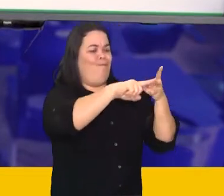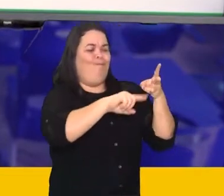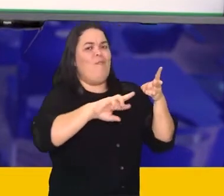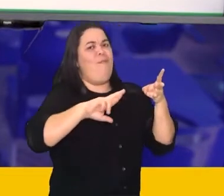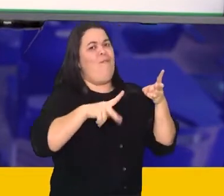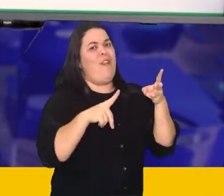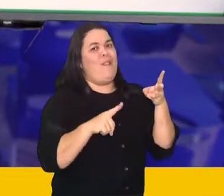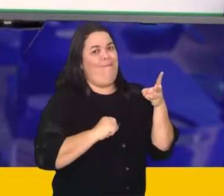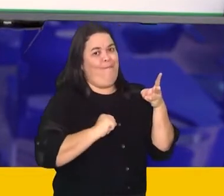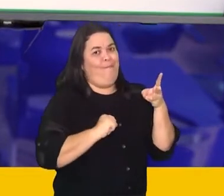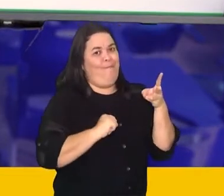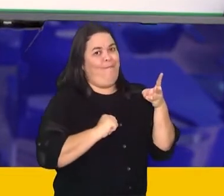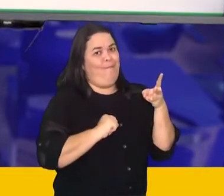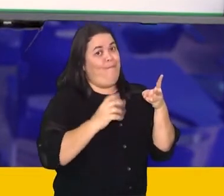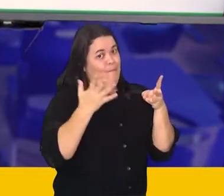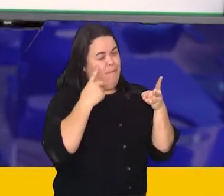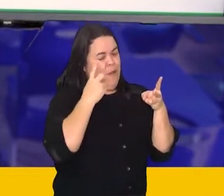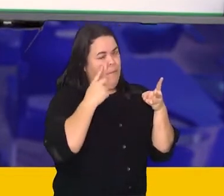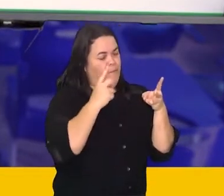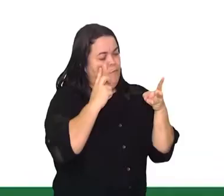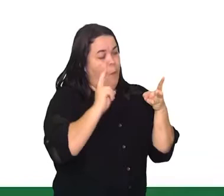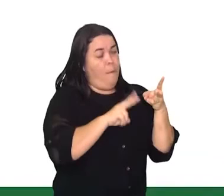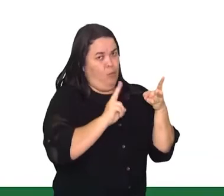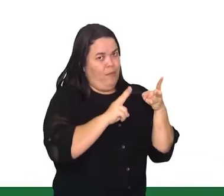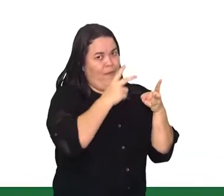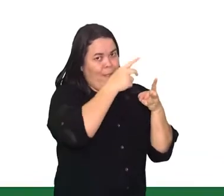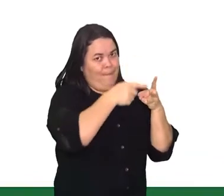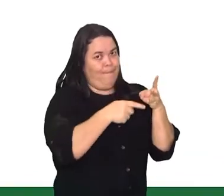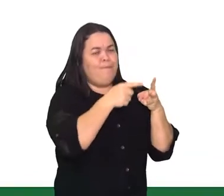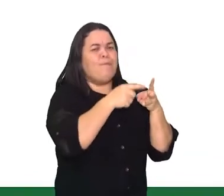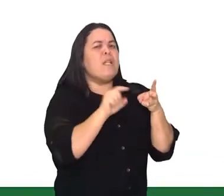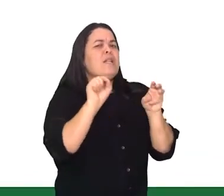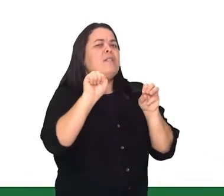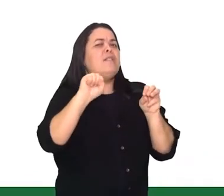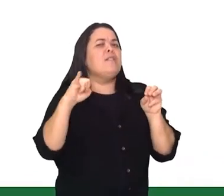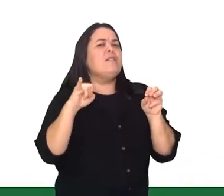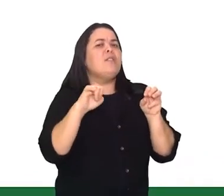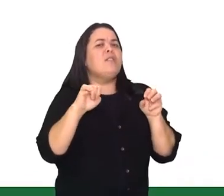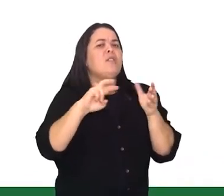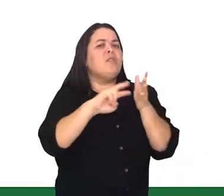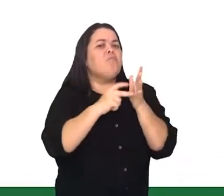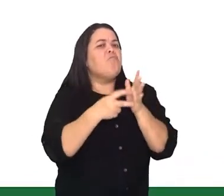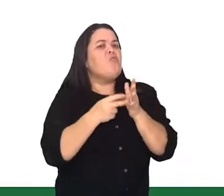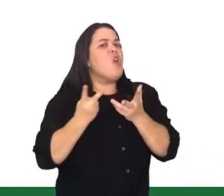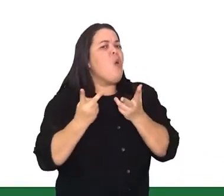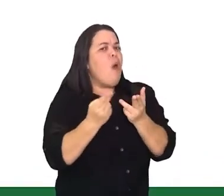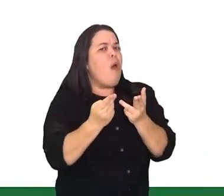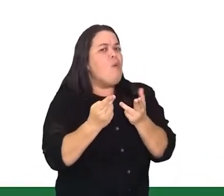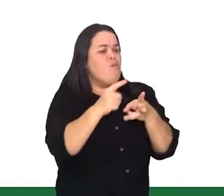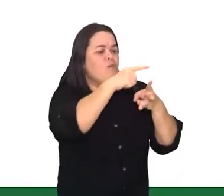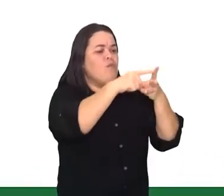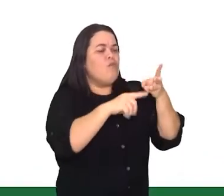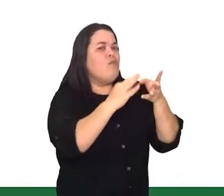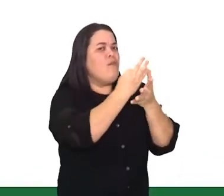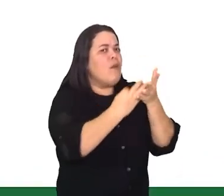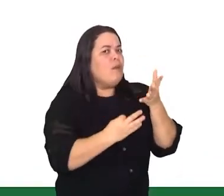diferentes. Vamos observar se essa palavra tem o mesmo significado nas 3 orações.